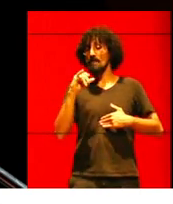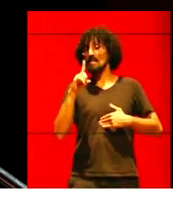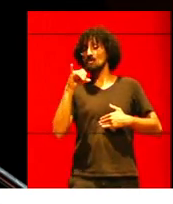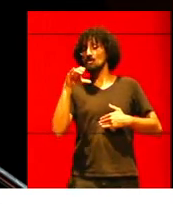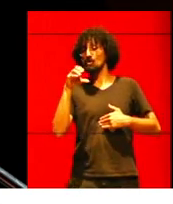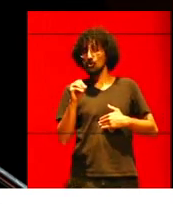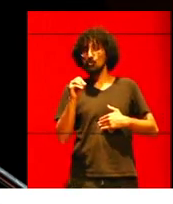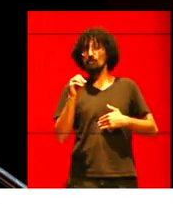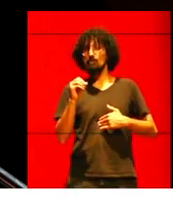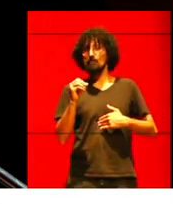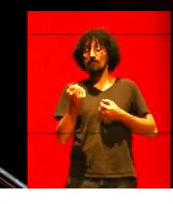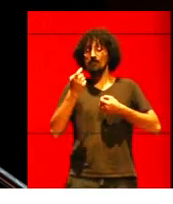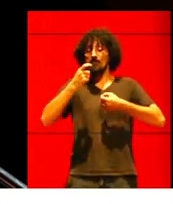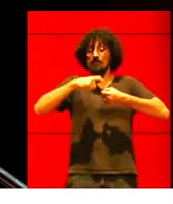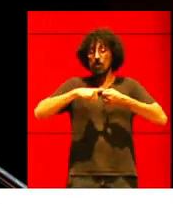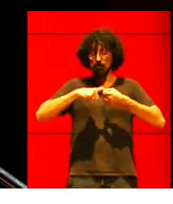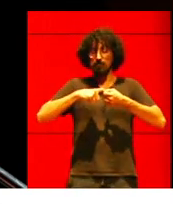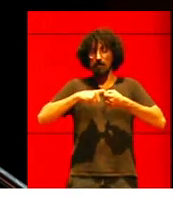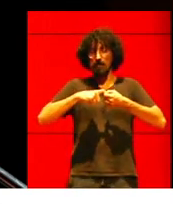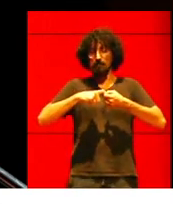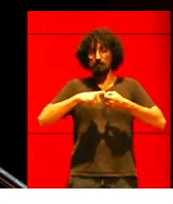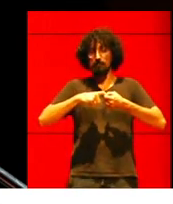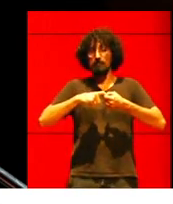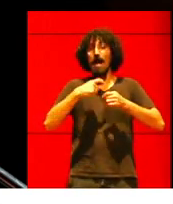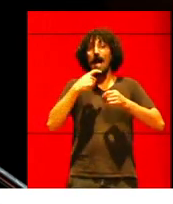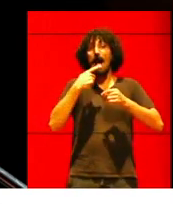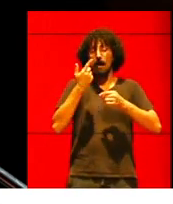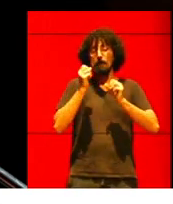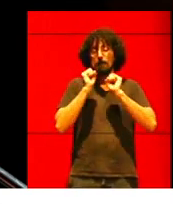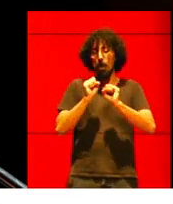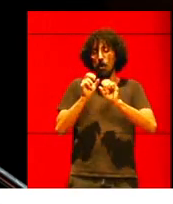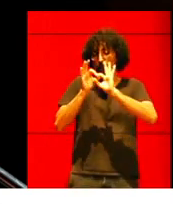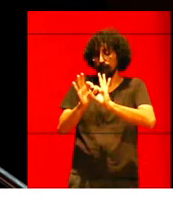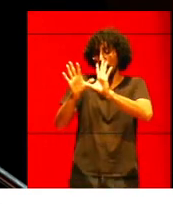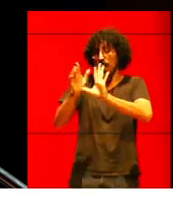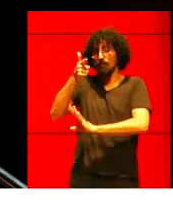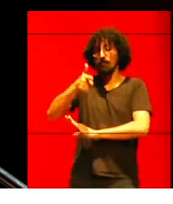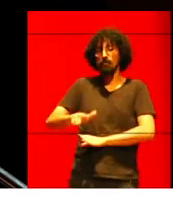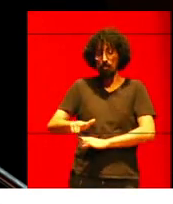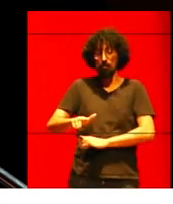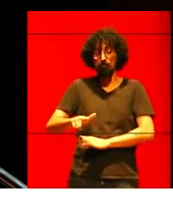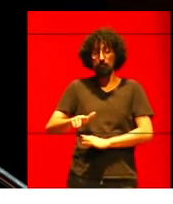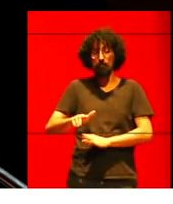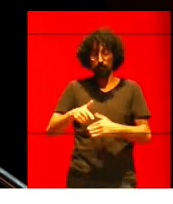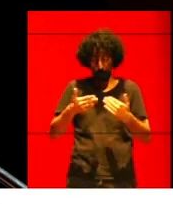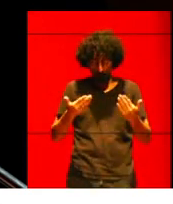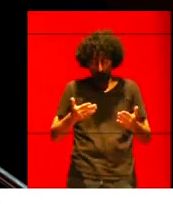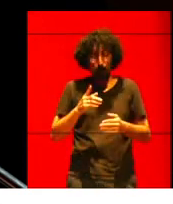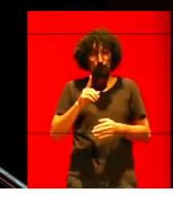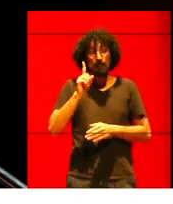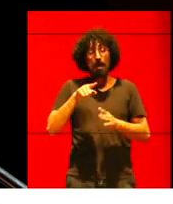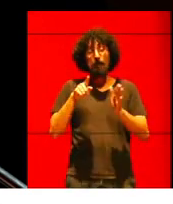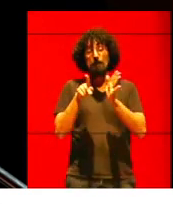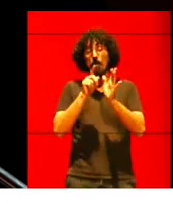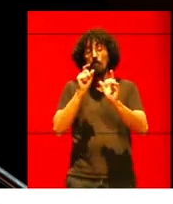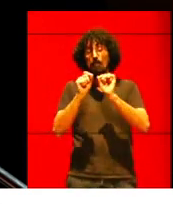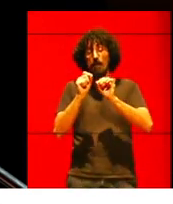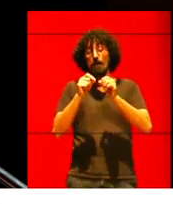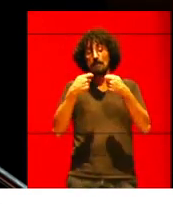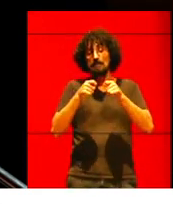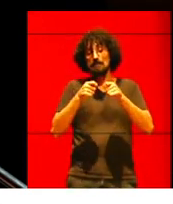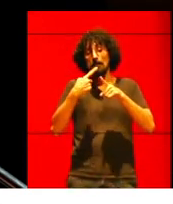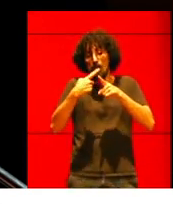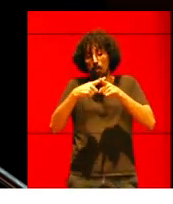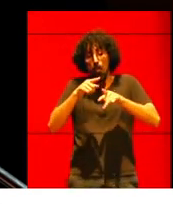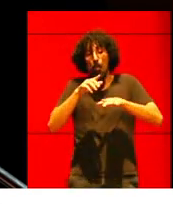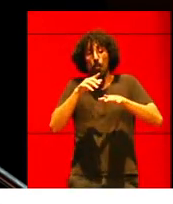certo? Então, eu não posso devolver um animal que teve ali contato com petróleo e eu tirei esse petróleo através